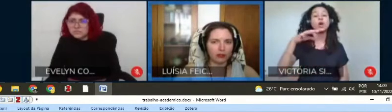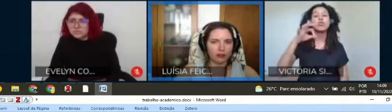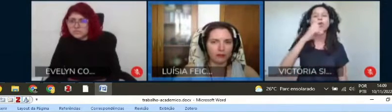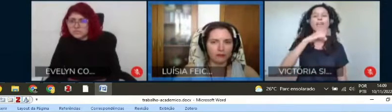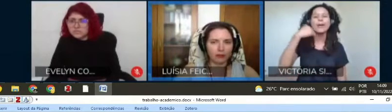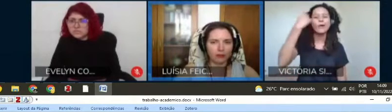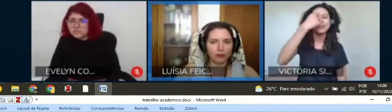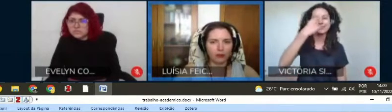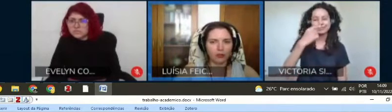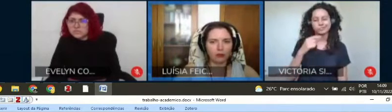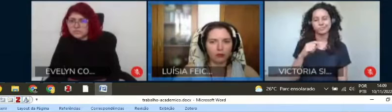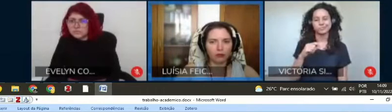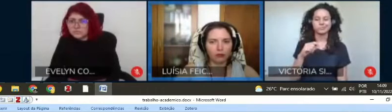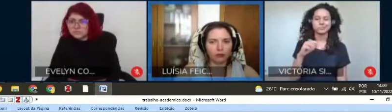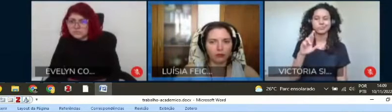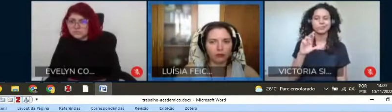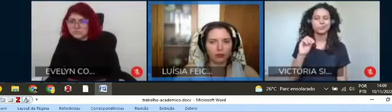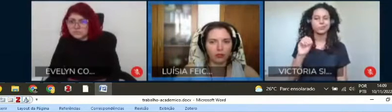preenchi aqui. Tá?